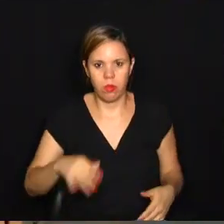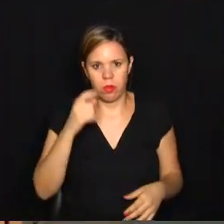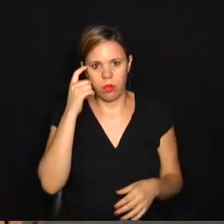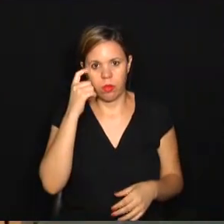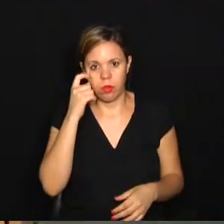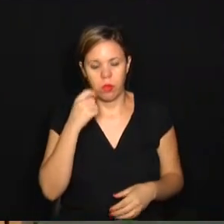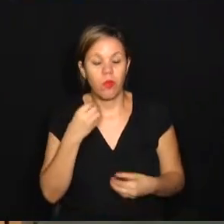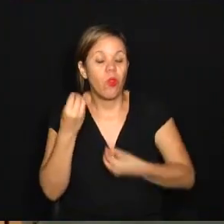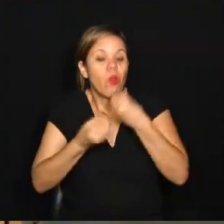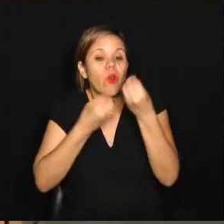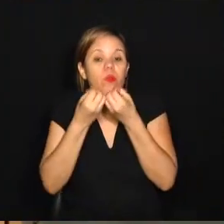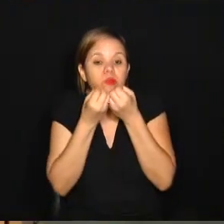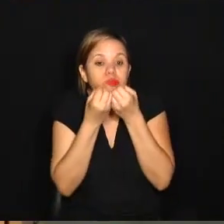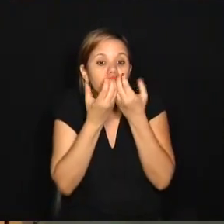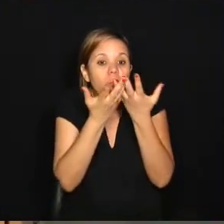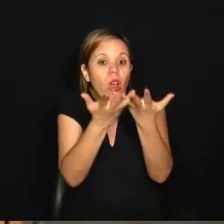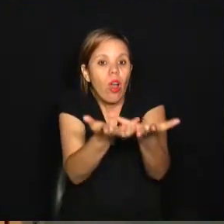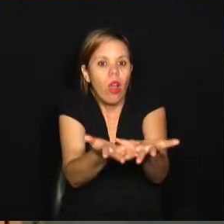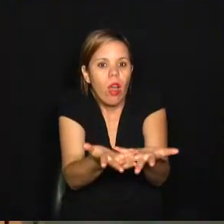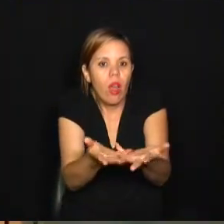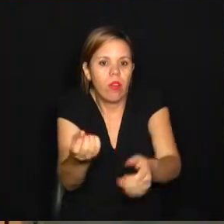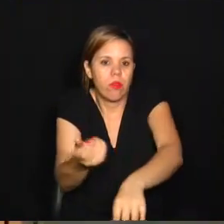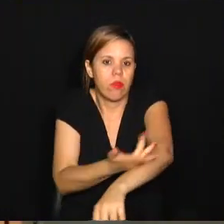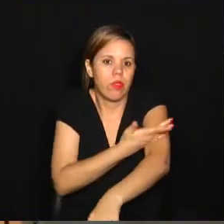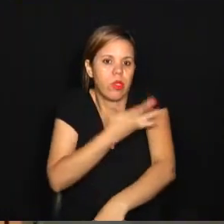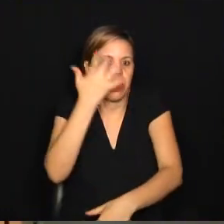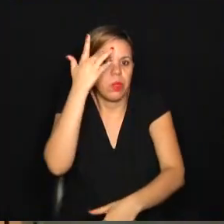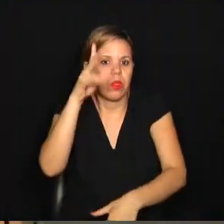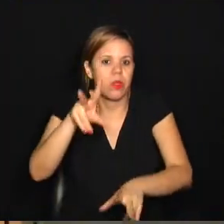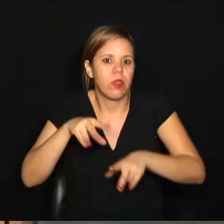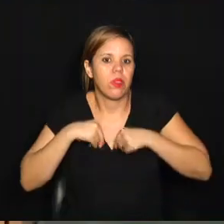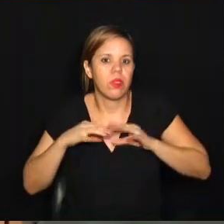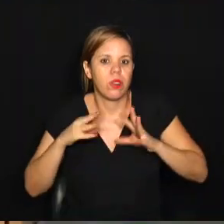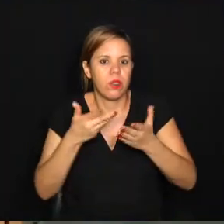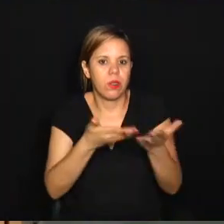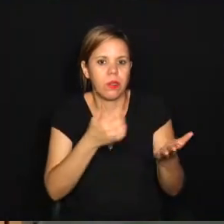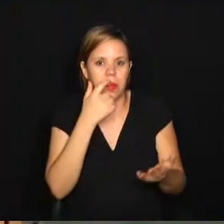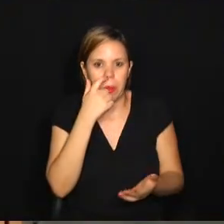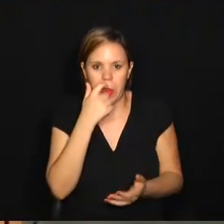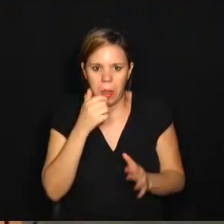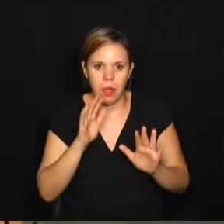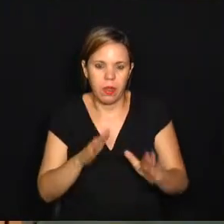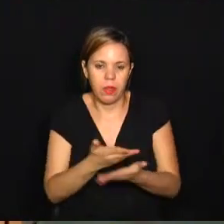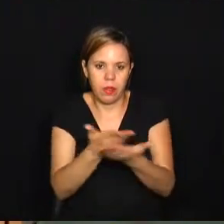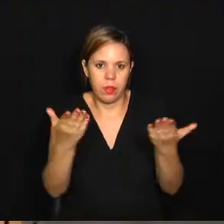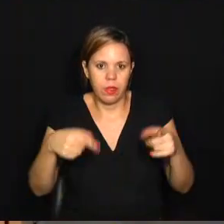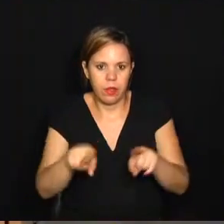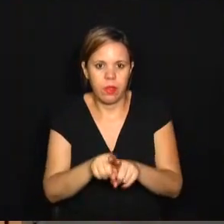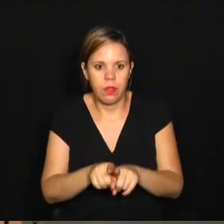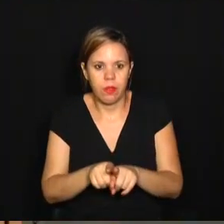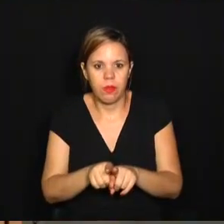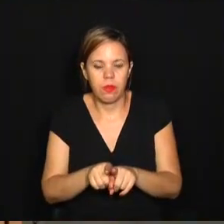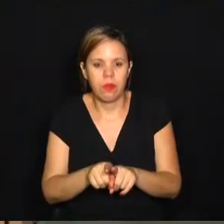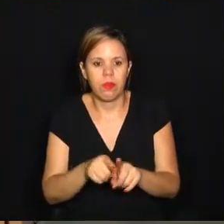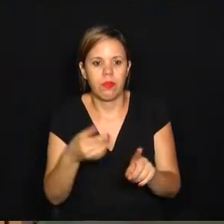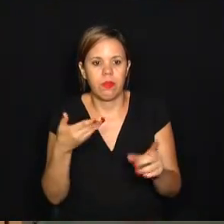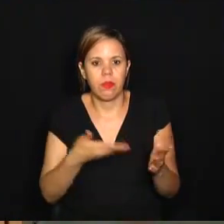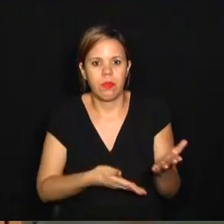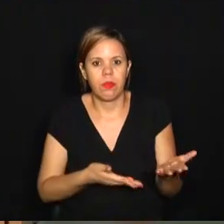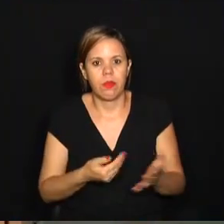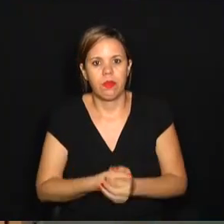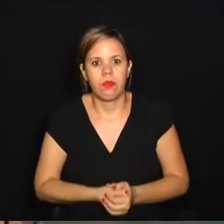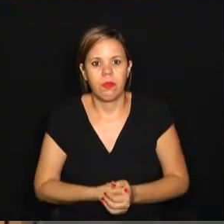tenho palavras, né? Nem sei se eu mereço tudo isso, mas vocês estão aqui, né?